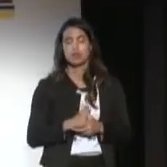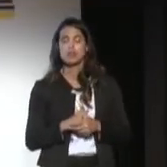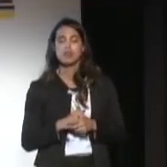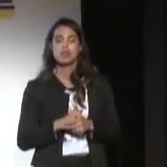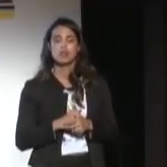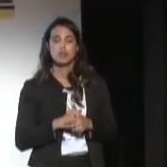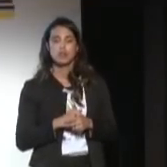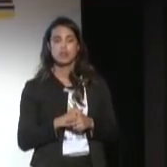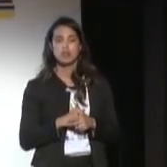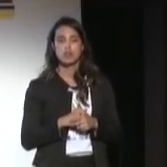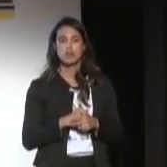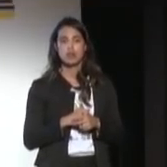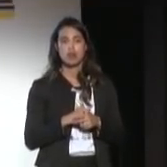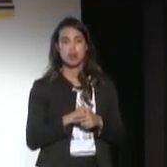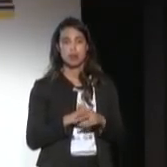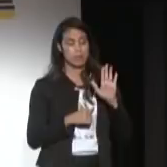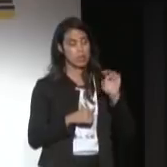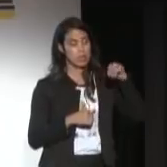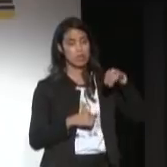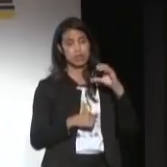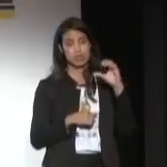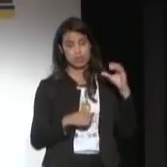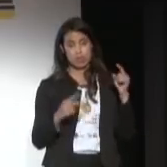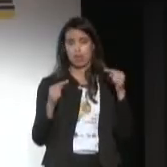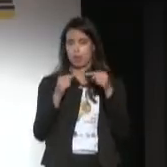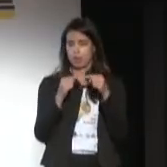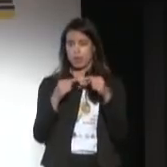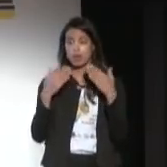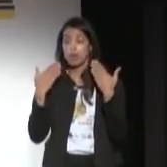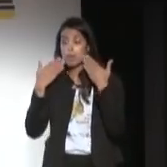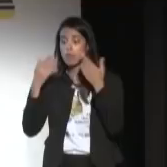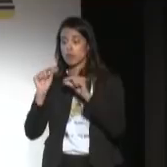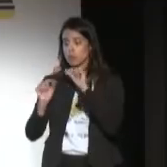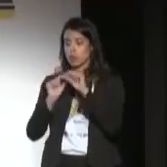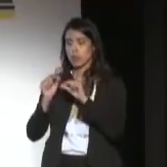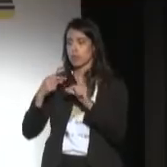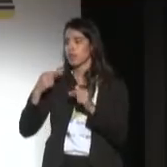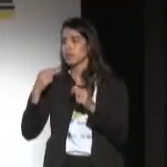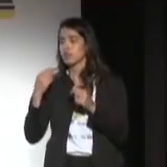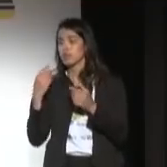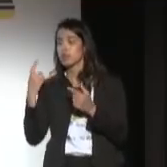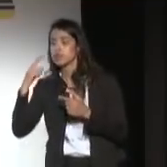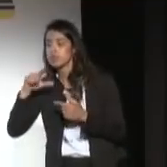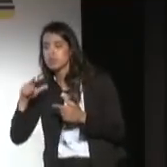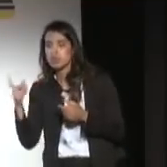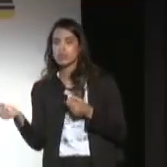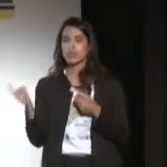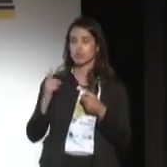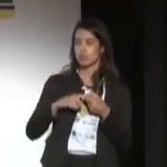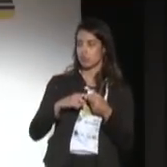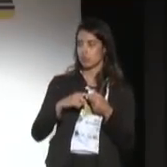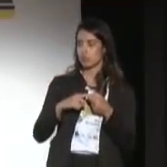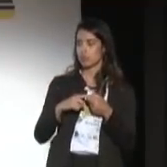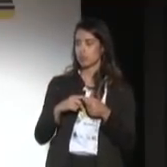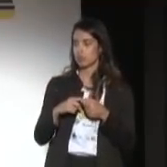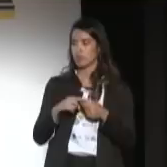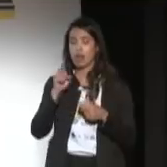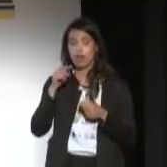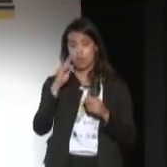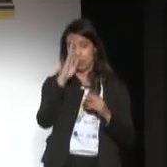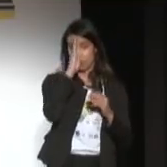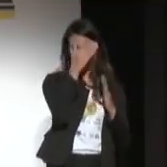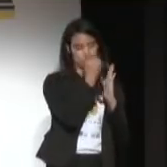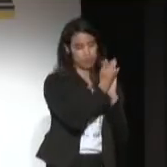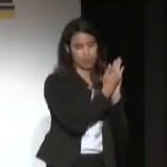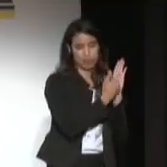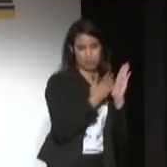Falar de implementação de BNCC é falar de evidências, é falar de idas e falar de vindas. Olha aqui as metas do meu plano de trabalho.